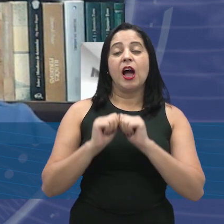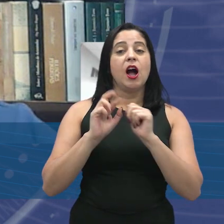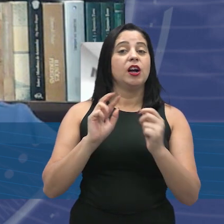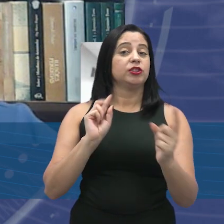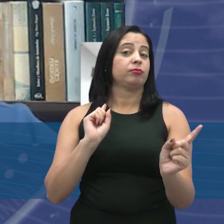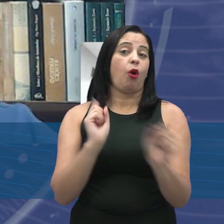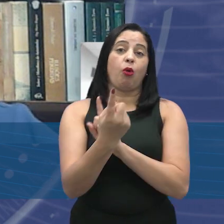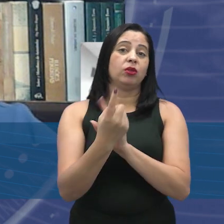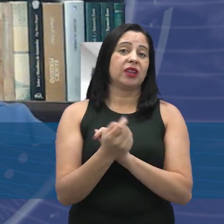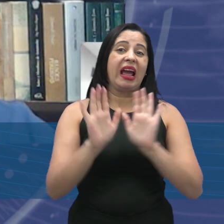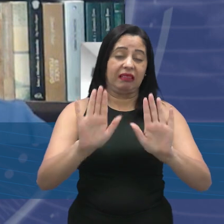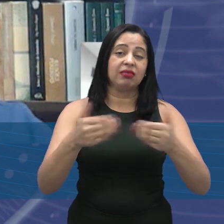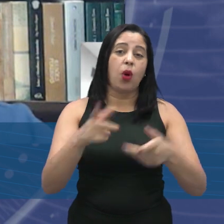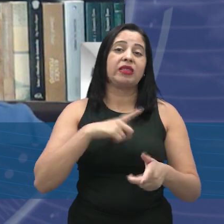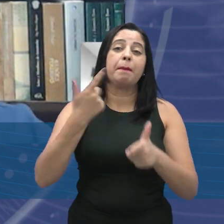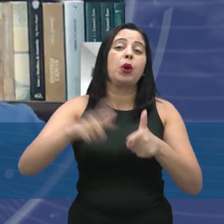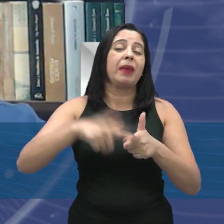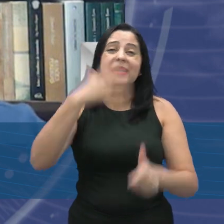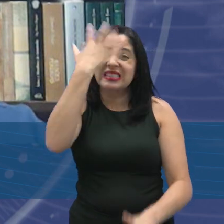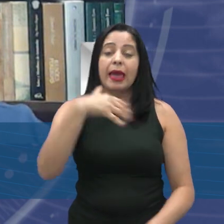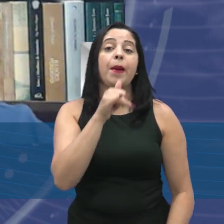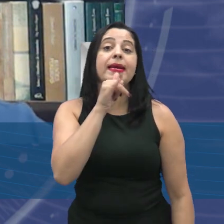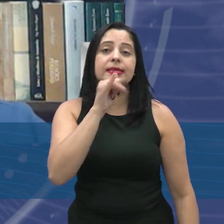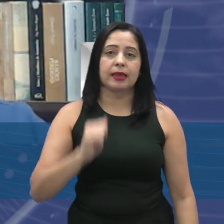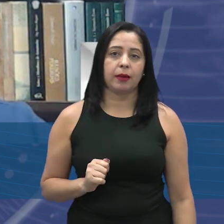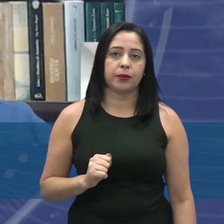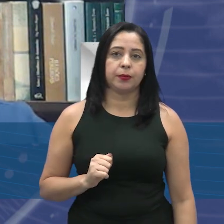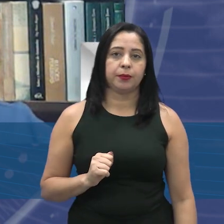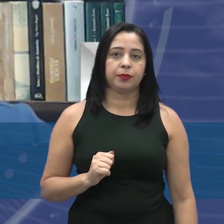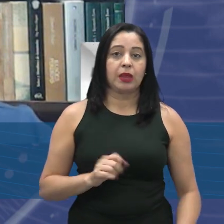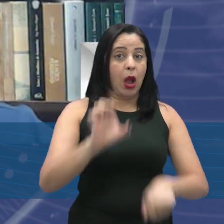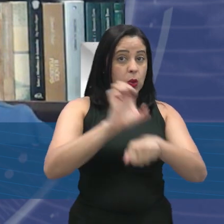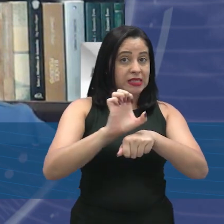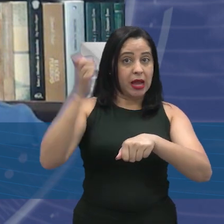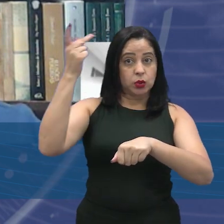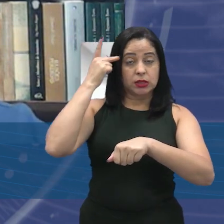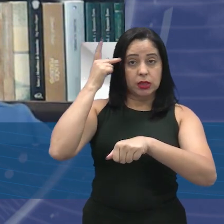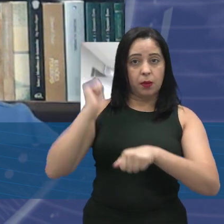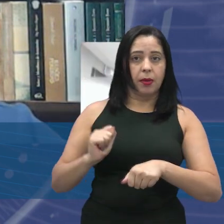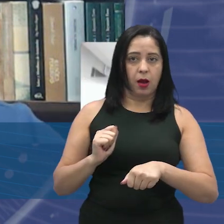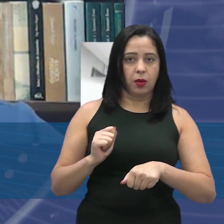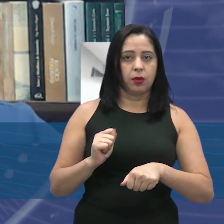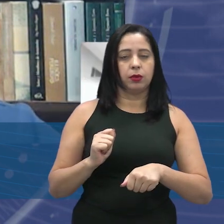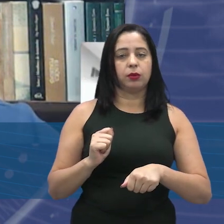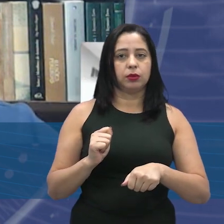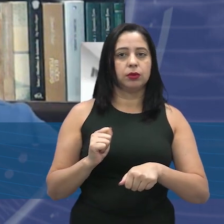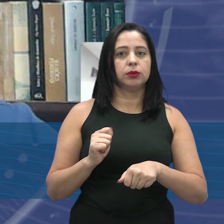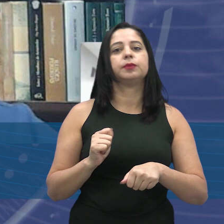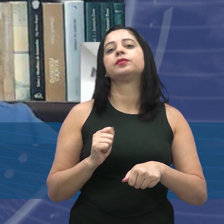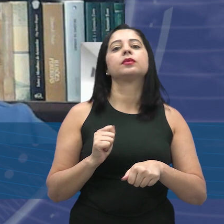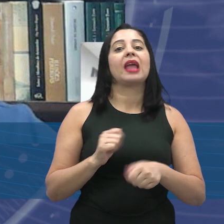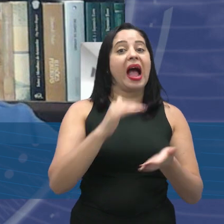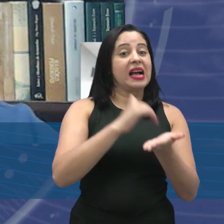Então, nós temos problemas seríssimos. Por exemplo, no estado de São Paulo, nós tivemos mudanças